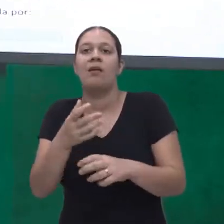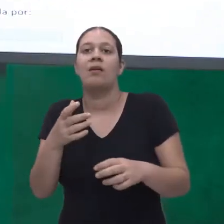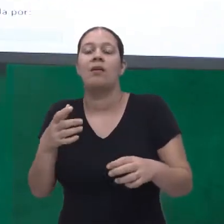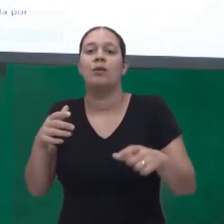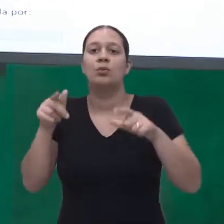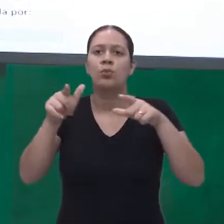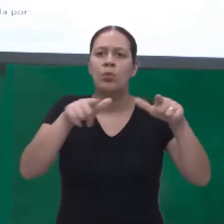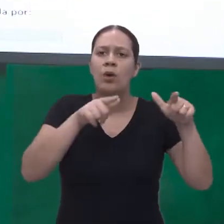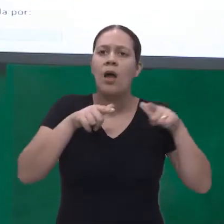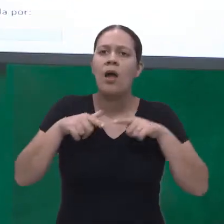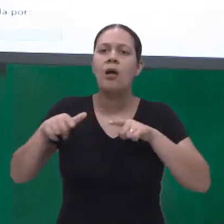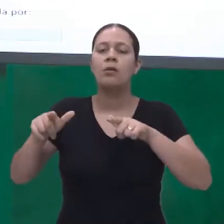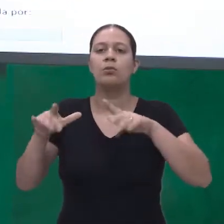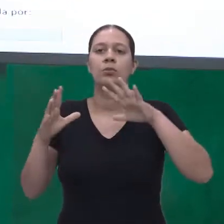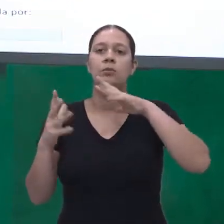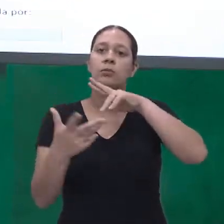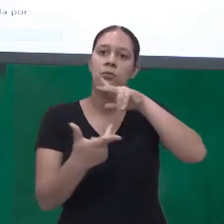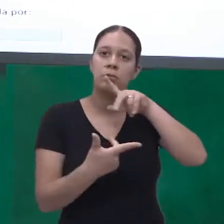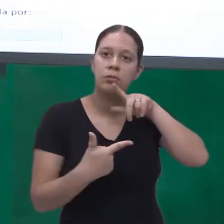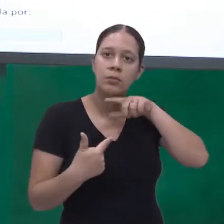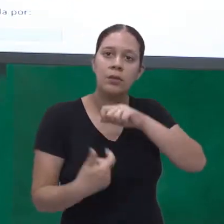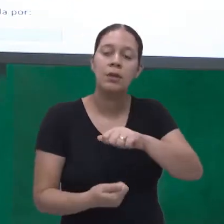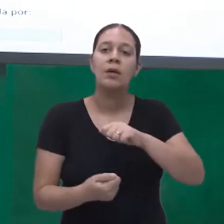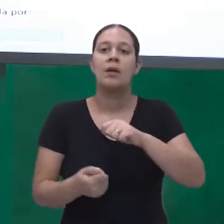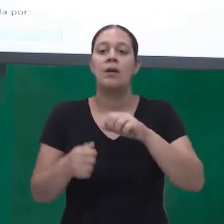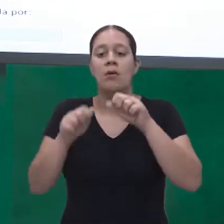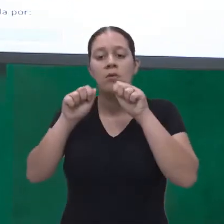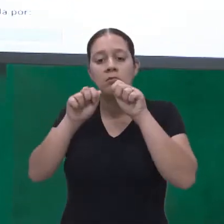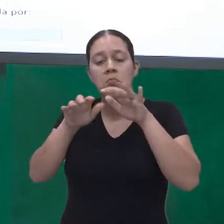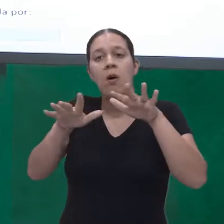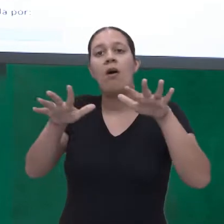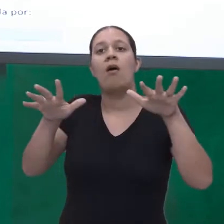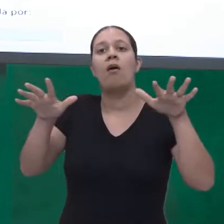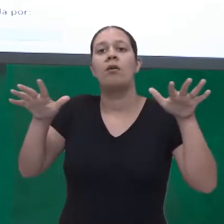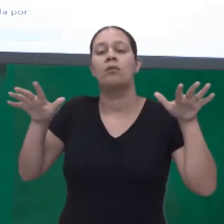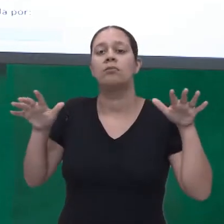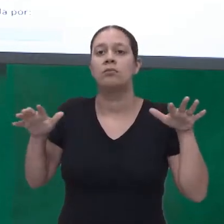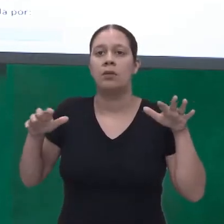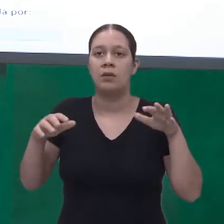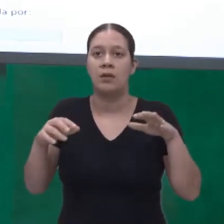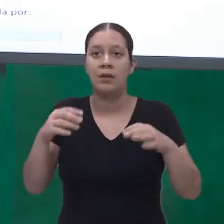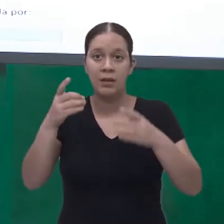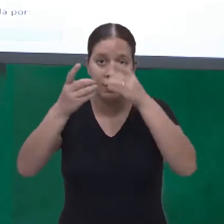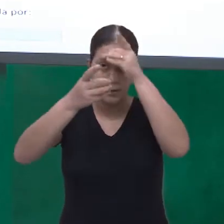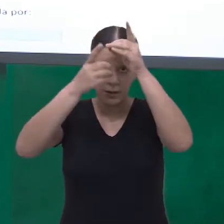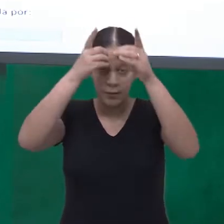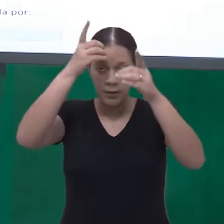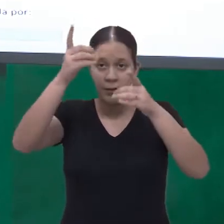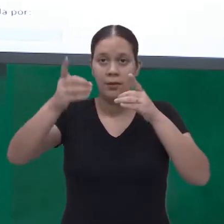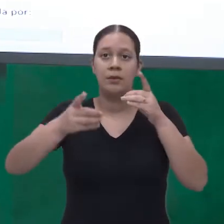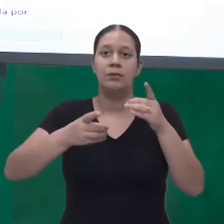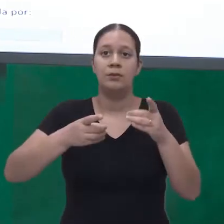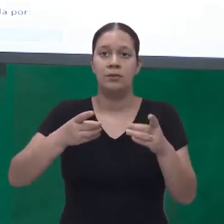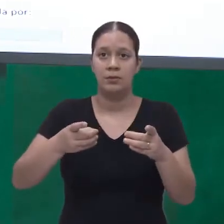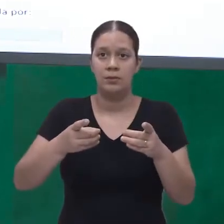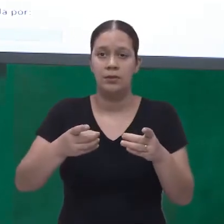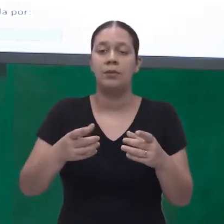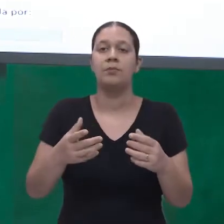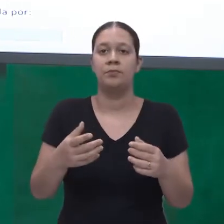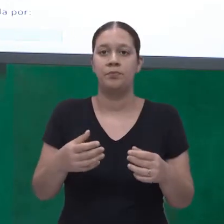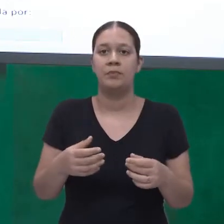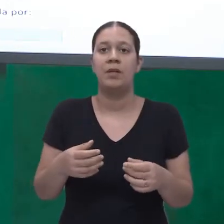O Big Bang. Então, espalhar é a ideia de entropia. A